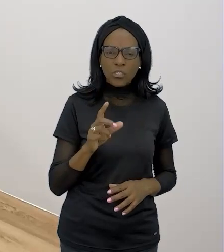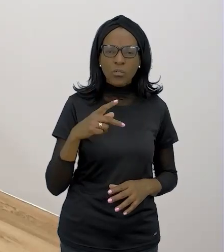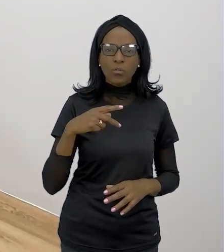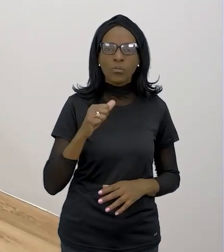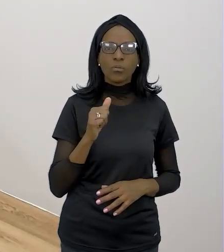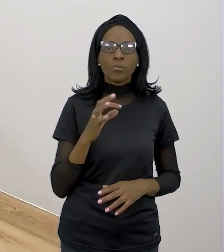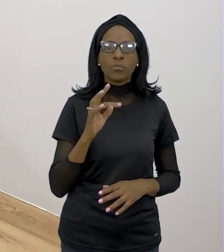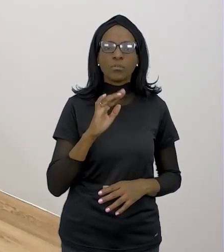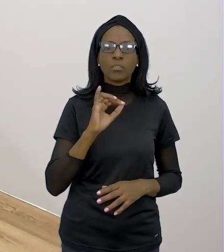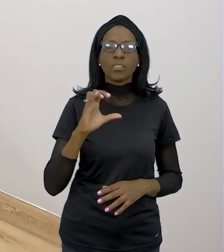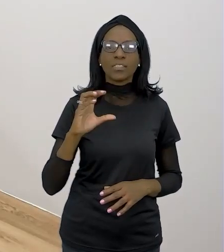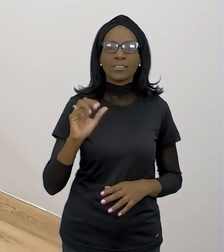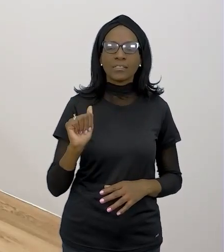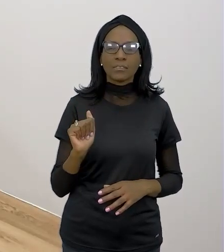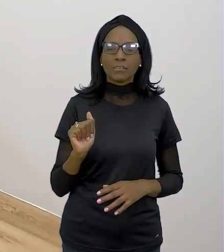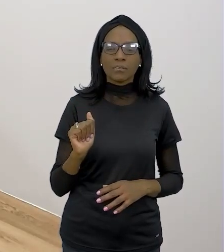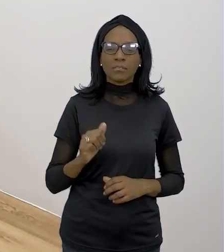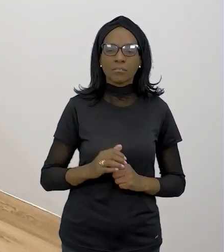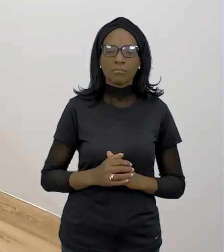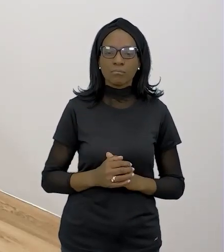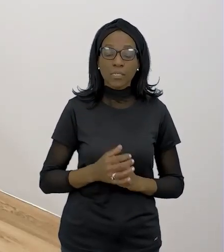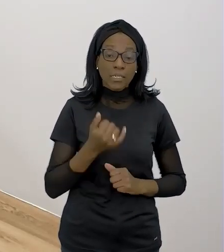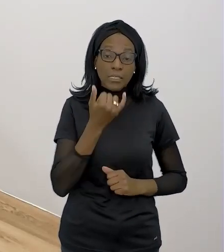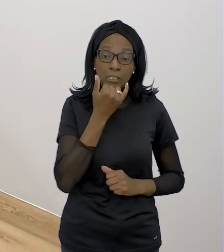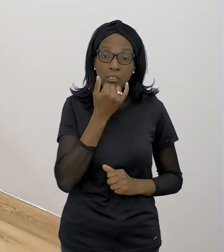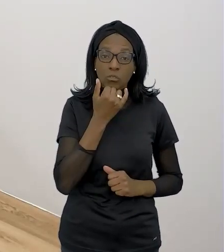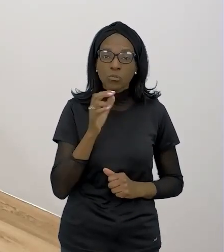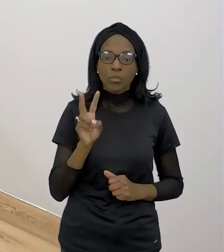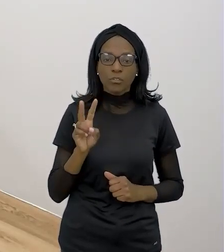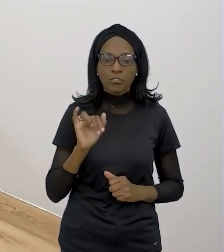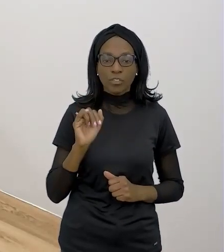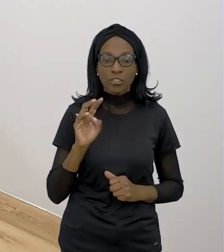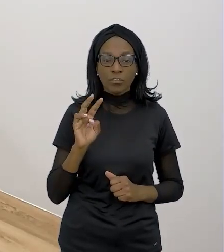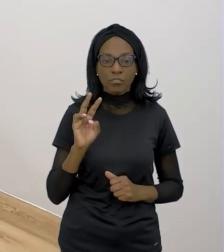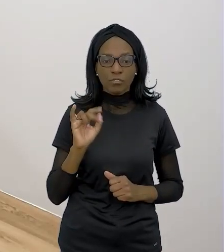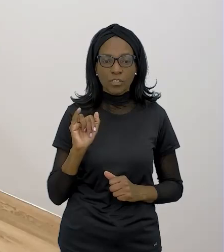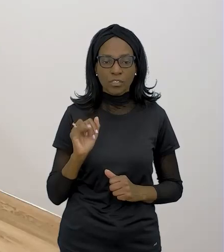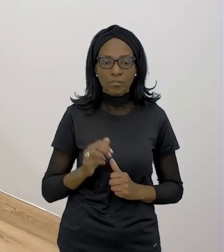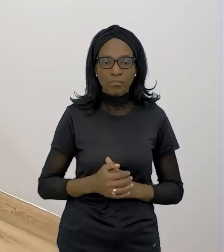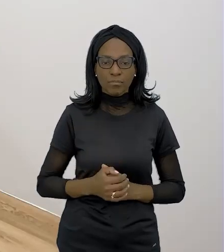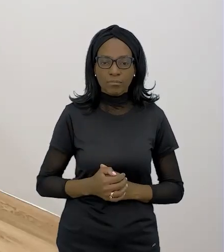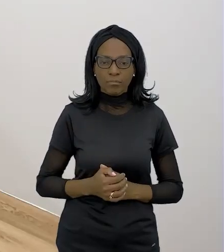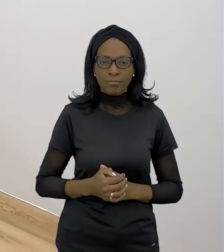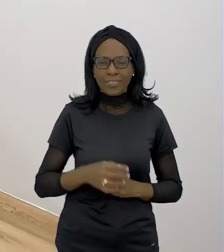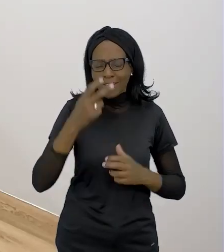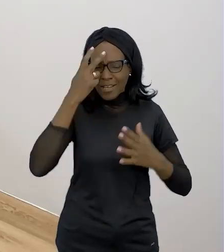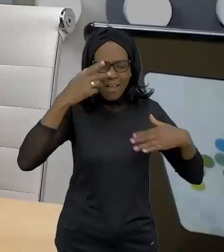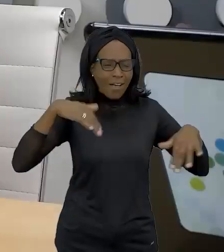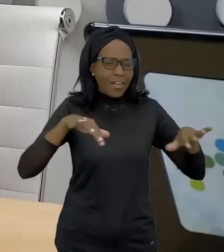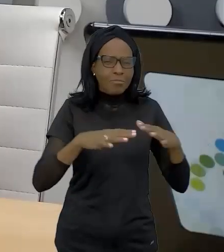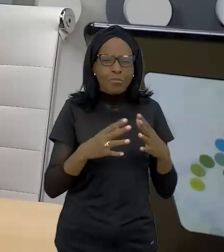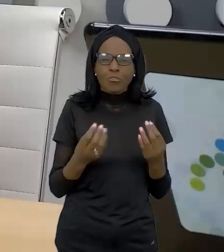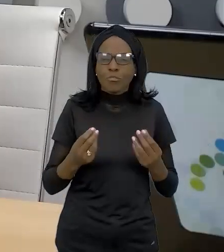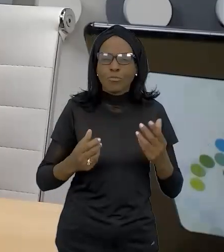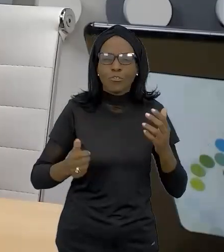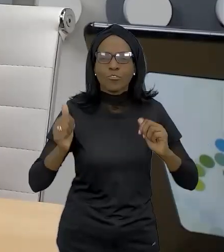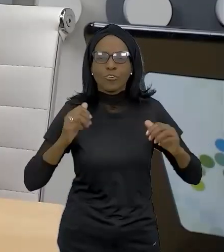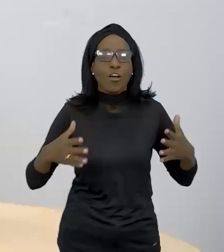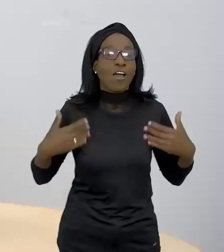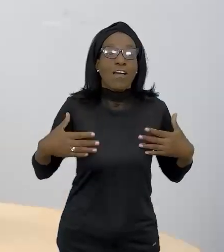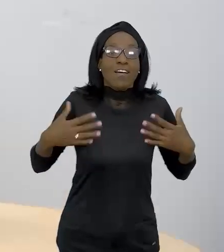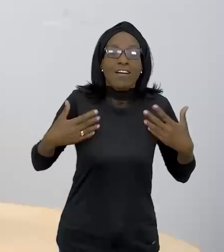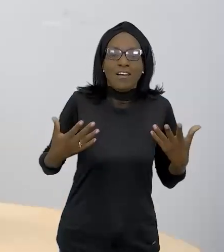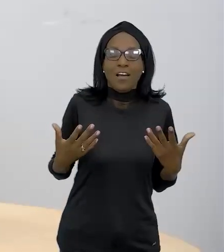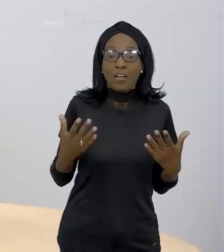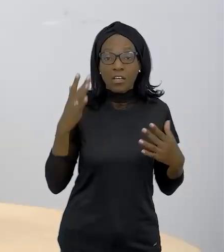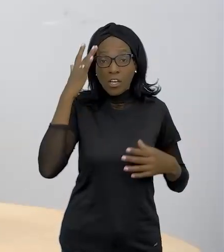Que eu voltei aqui para ver. Desculpe, Vivi. Foi muitos bons dias. O pessoal tá se empolgando agora, acho que deve